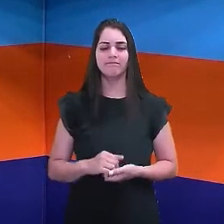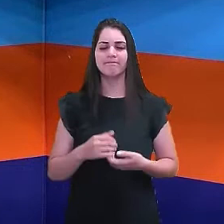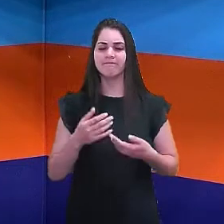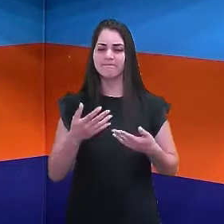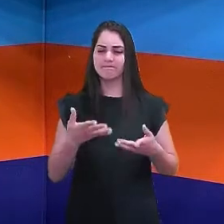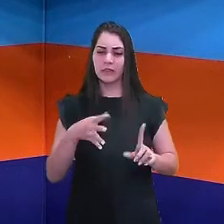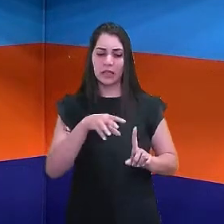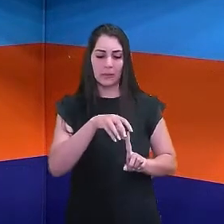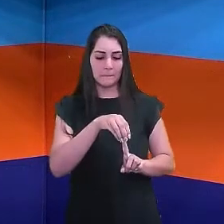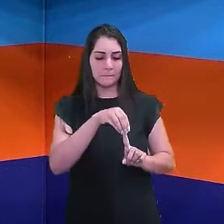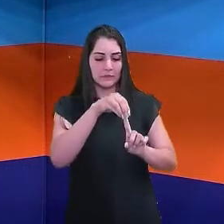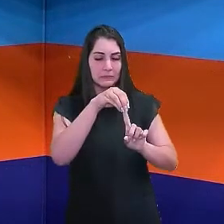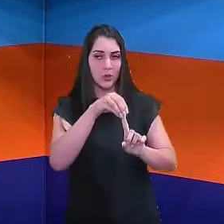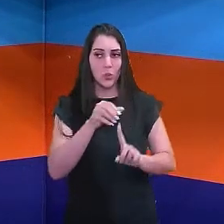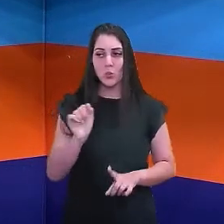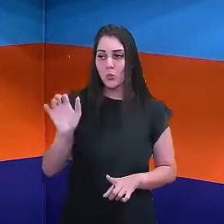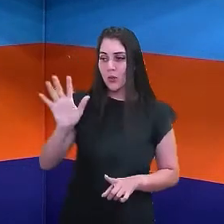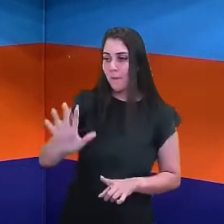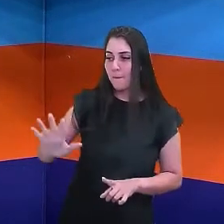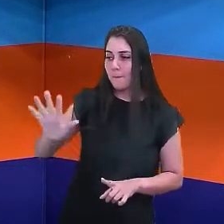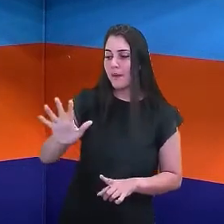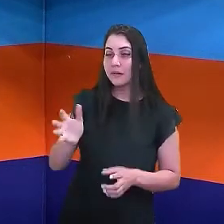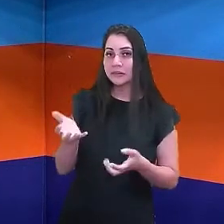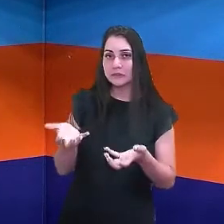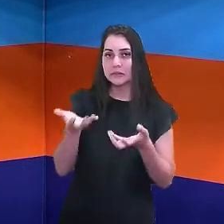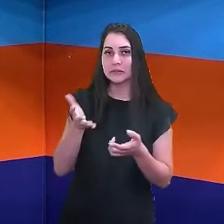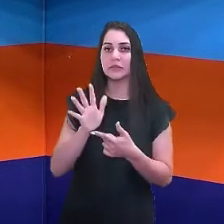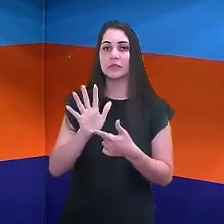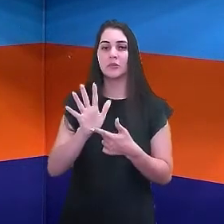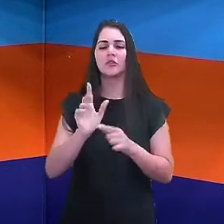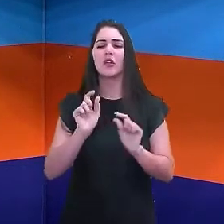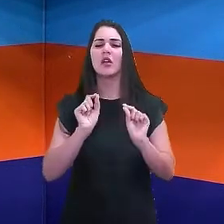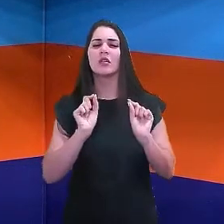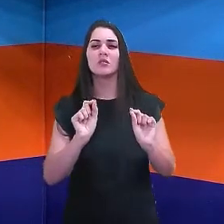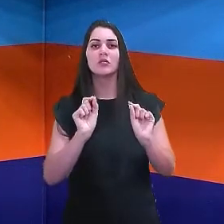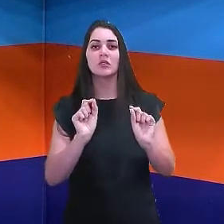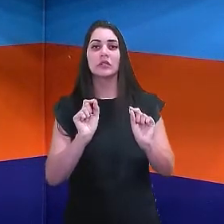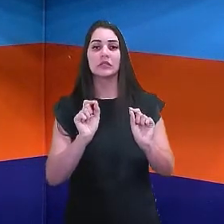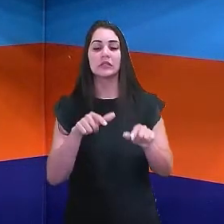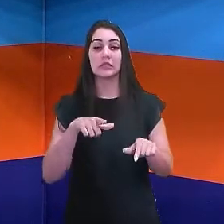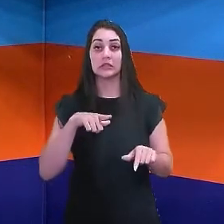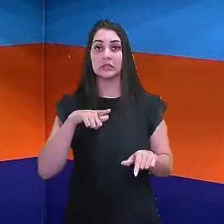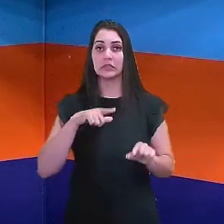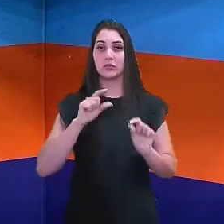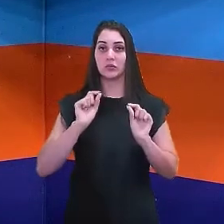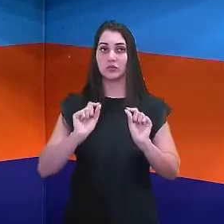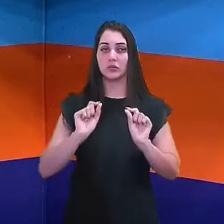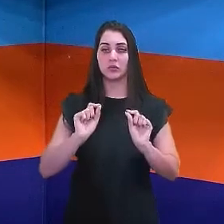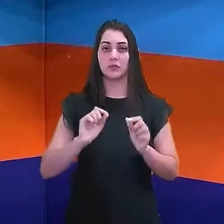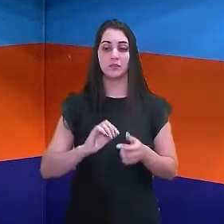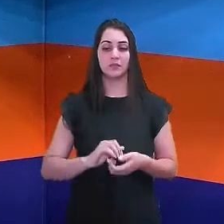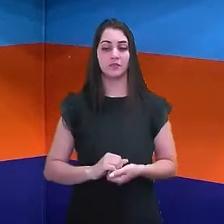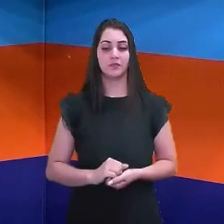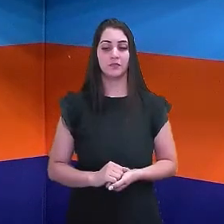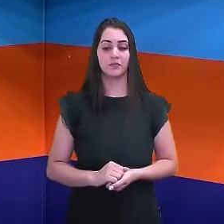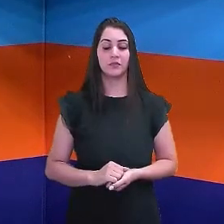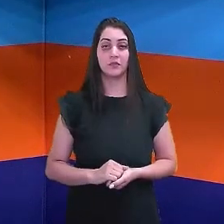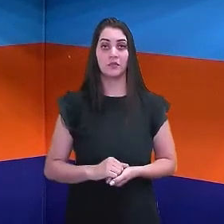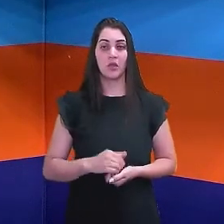imagem que se queria passar com aquilo era que teríamos